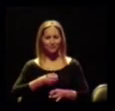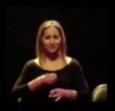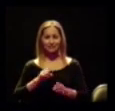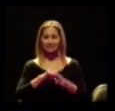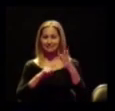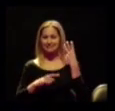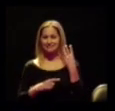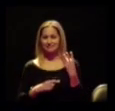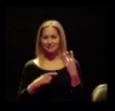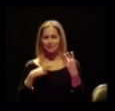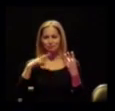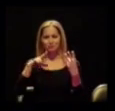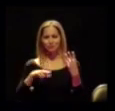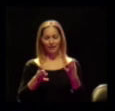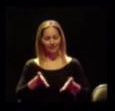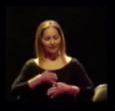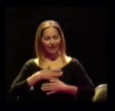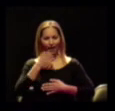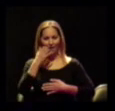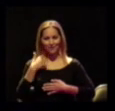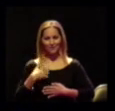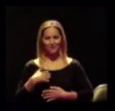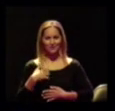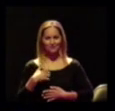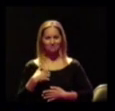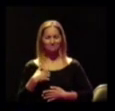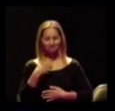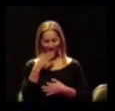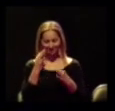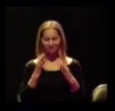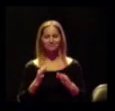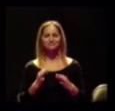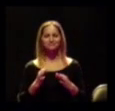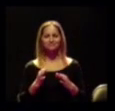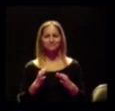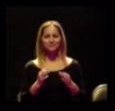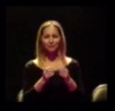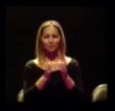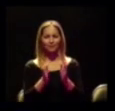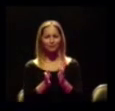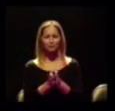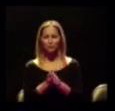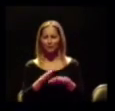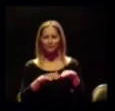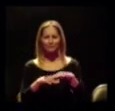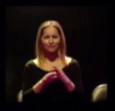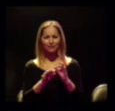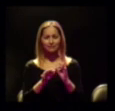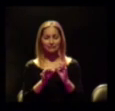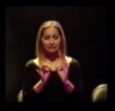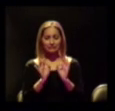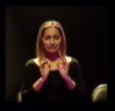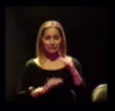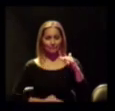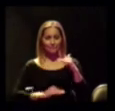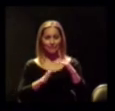três portugueses que nos enchem de orgulho. Garanto-vos que vai ser tudo executado com o